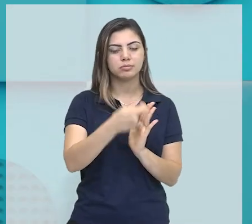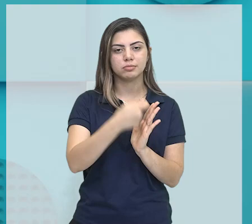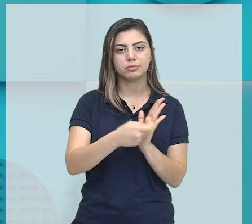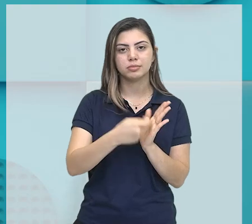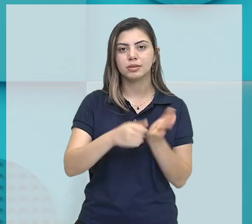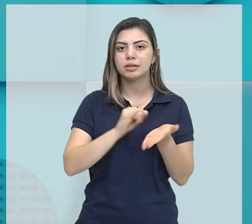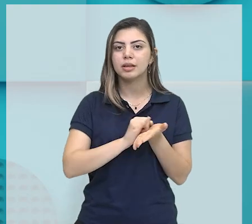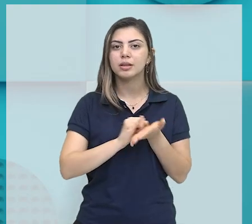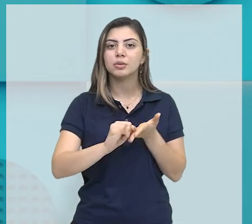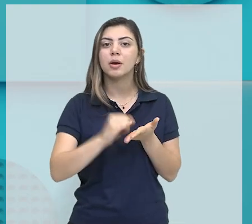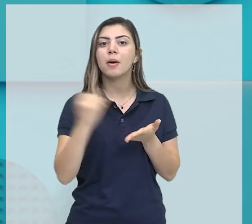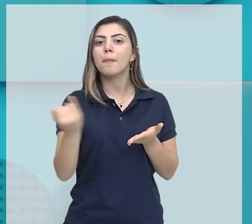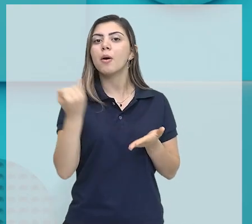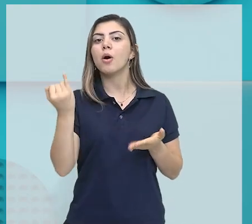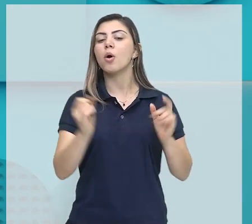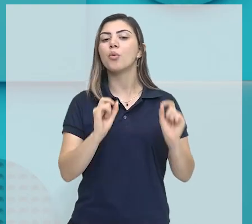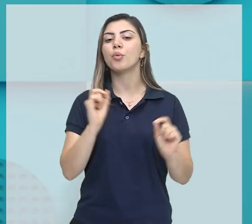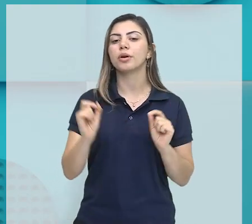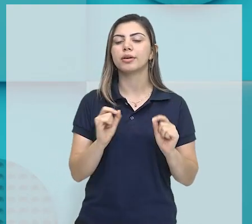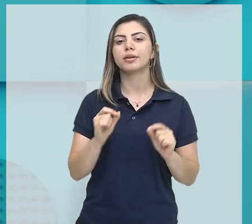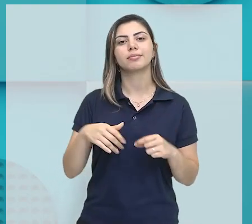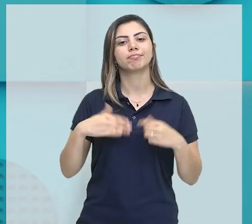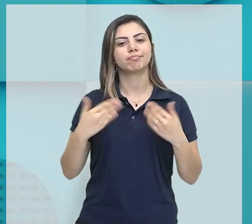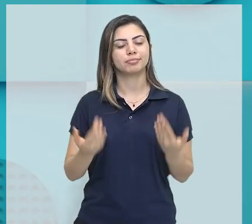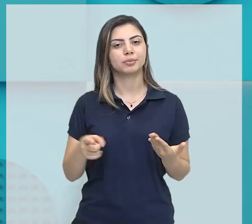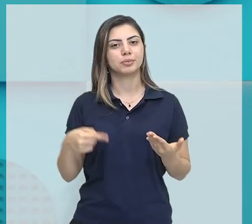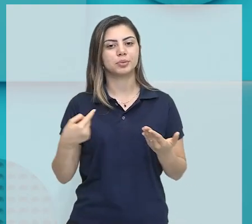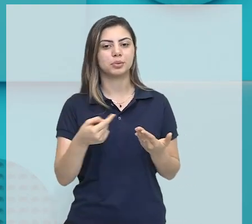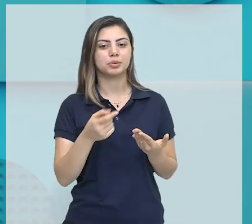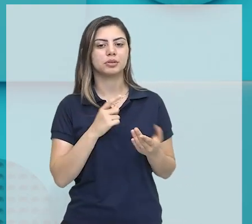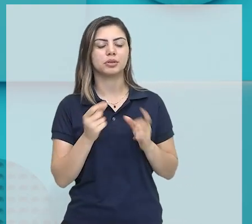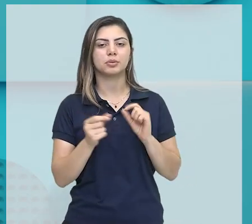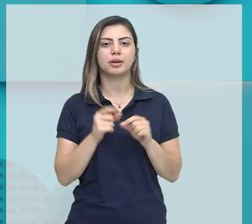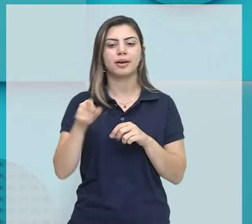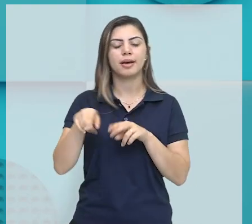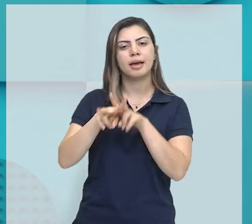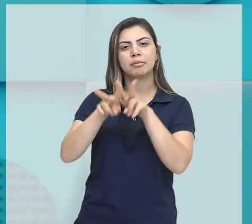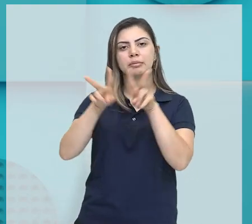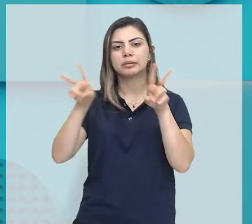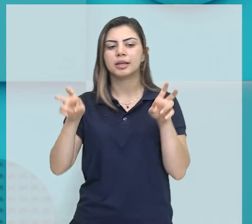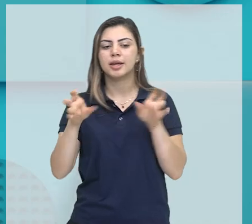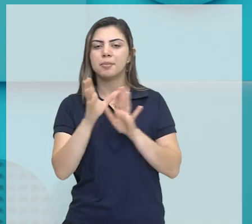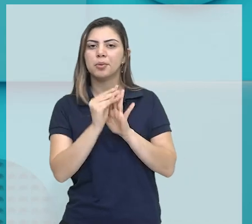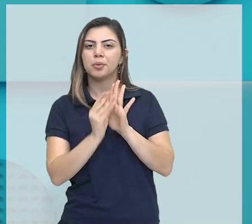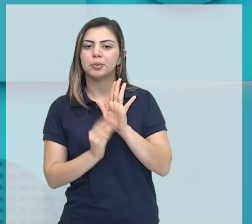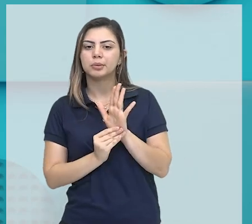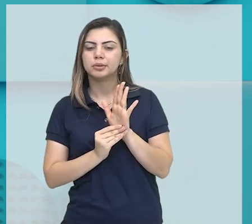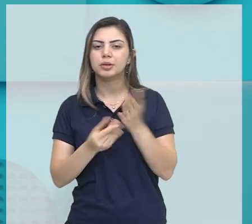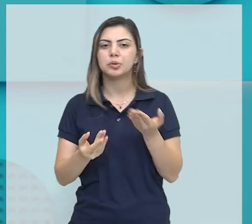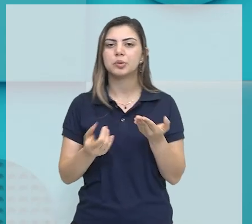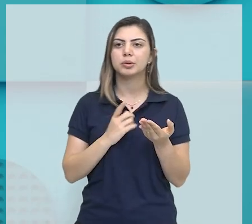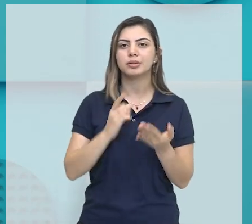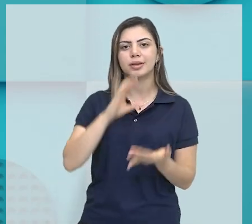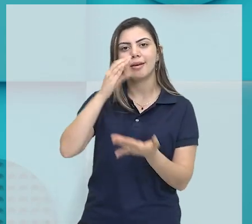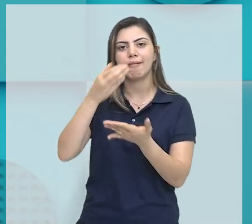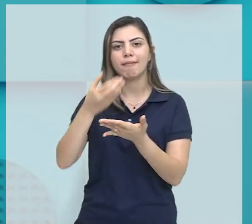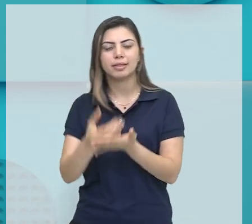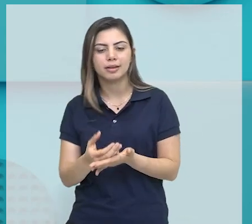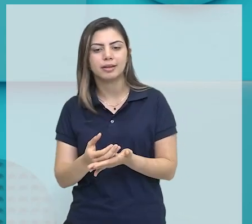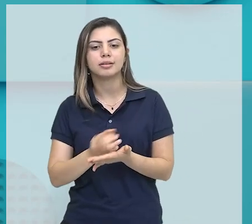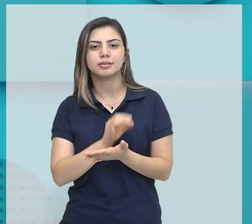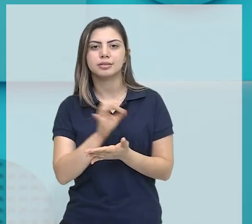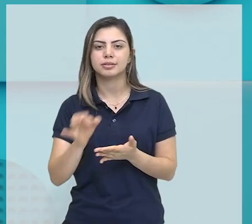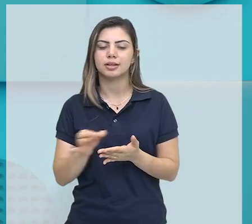na introdução, é apresentar, né, todo aquele assunto, apresentar a tese,